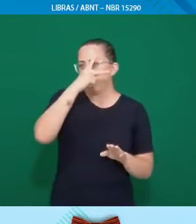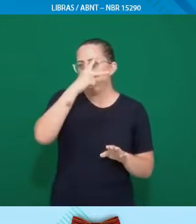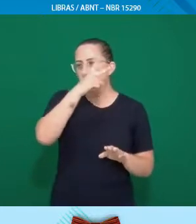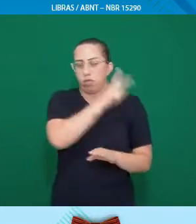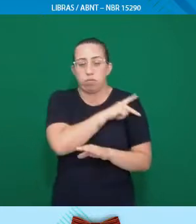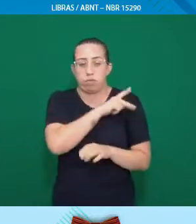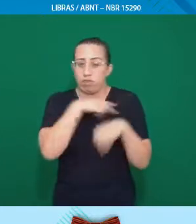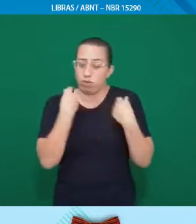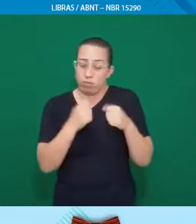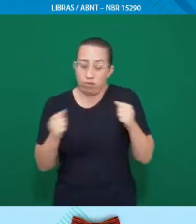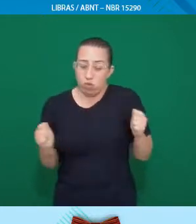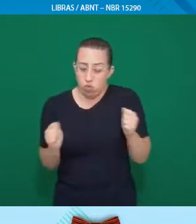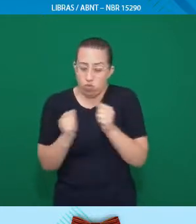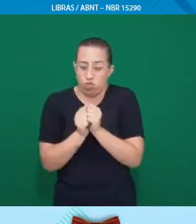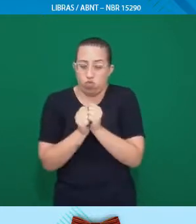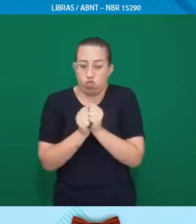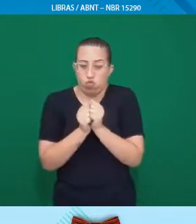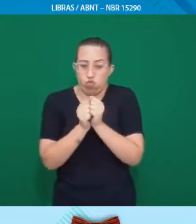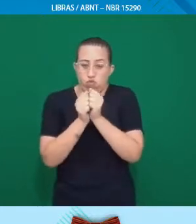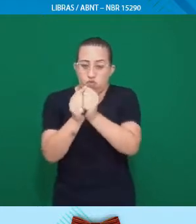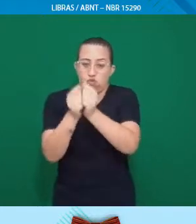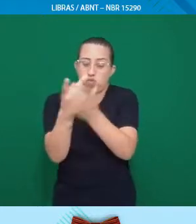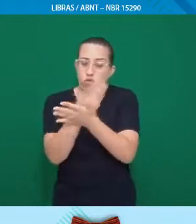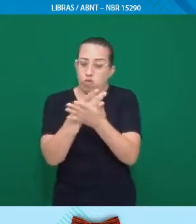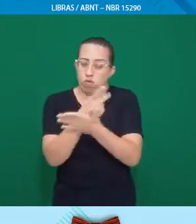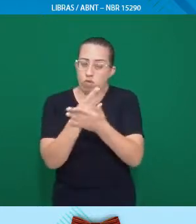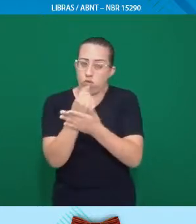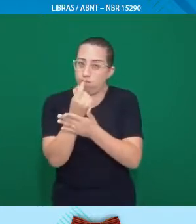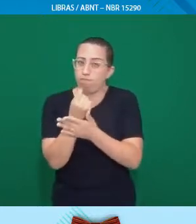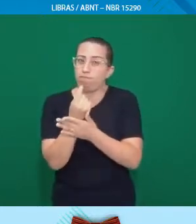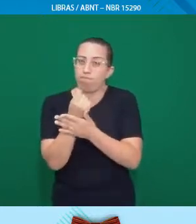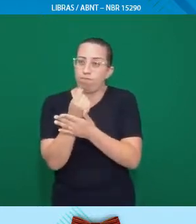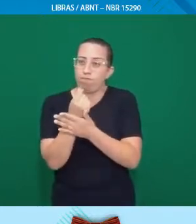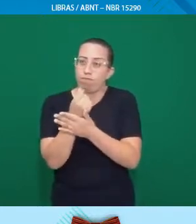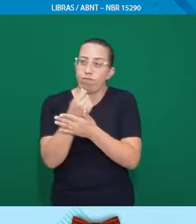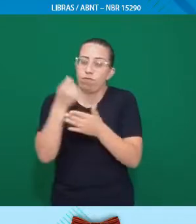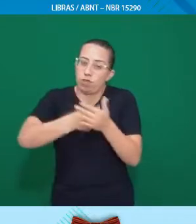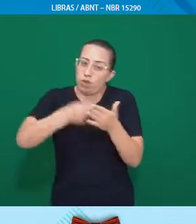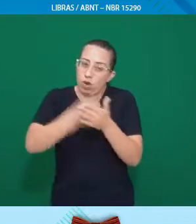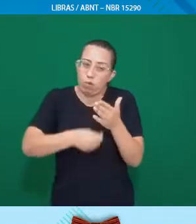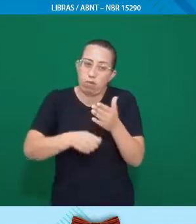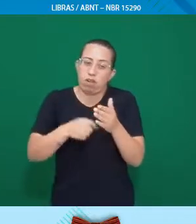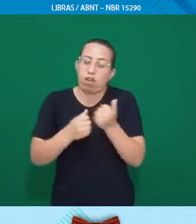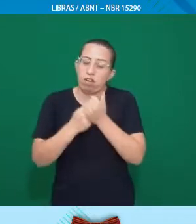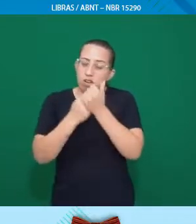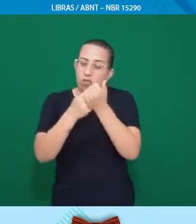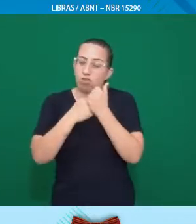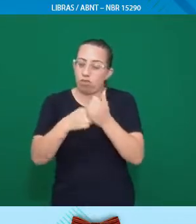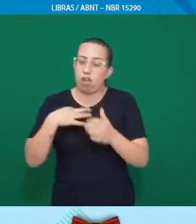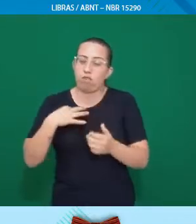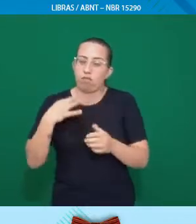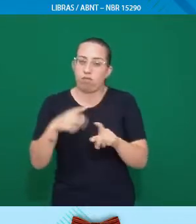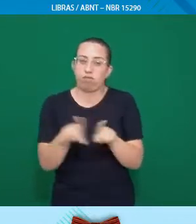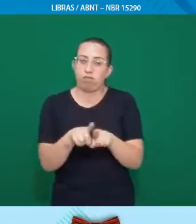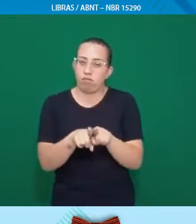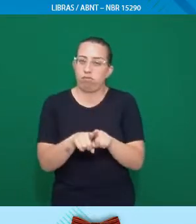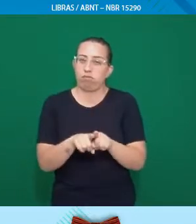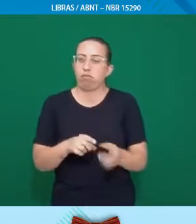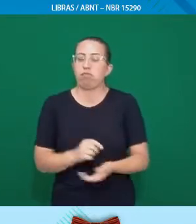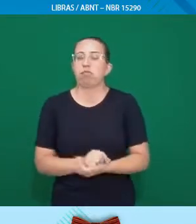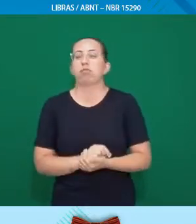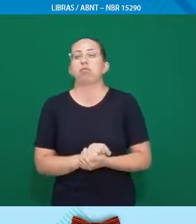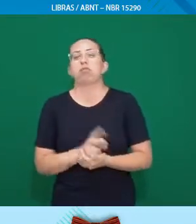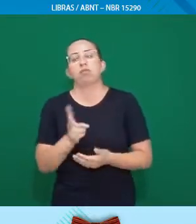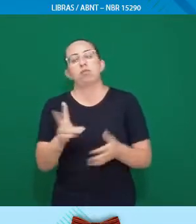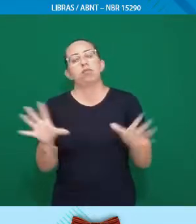o gestor ele tem que estar junto para buscar recursos ah e também seu companheiro nós necessidades